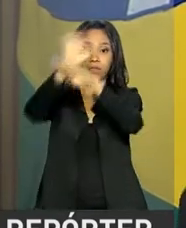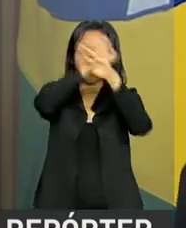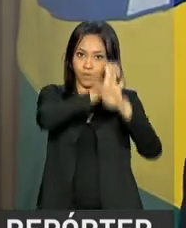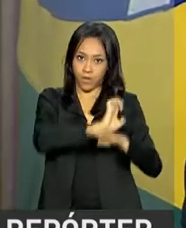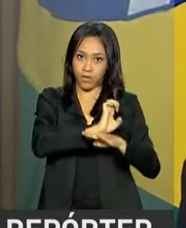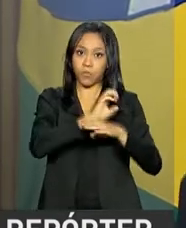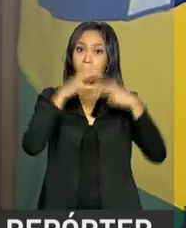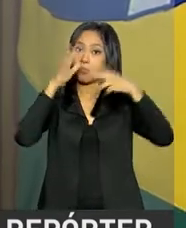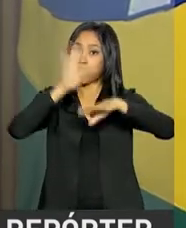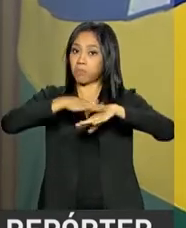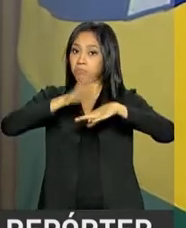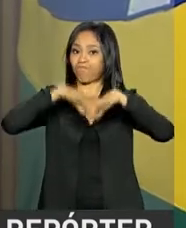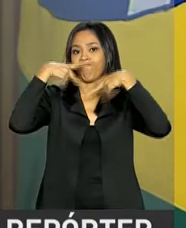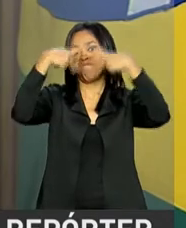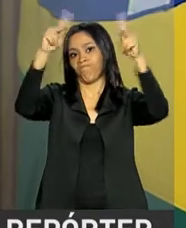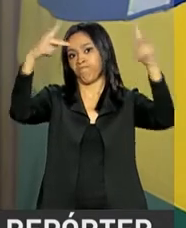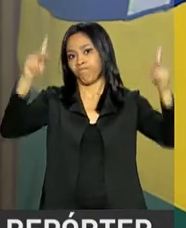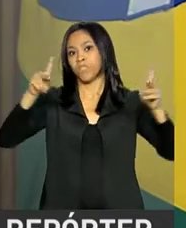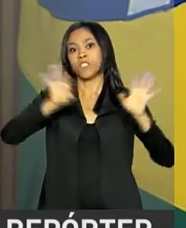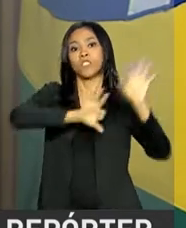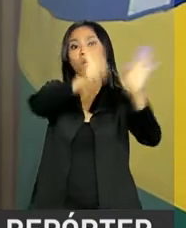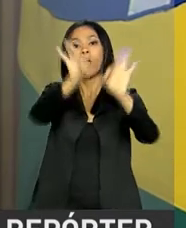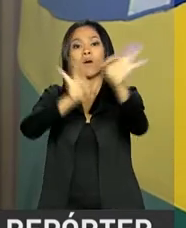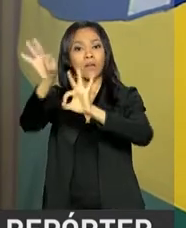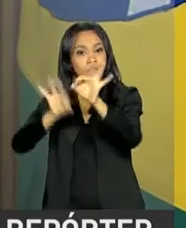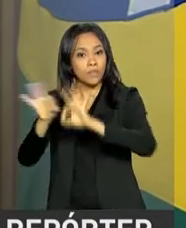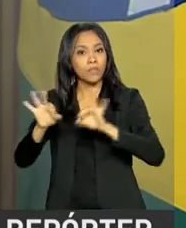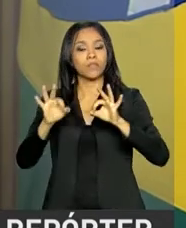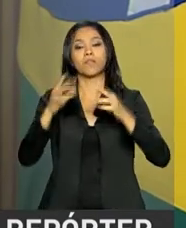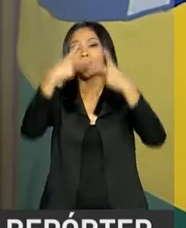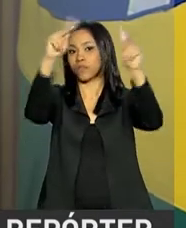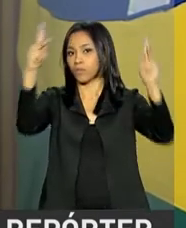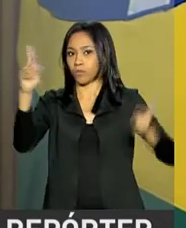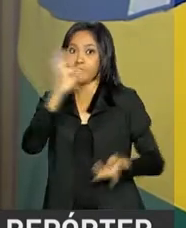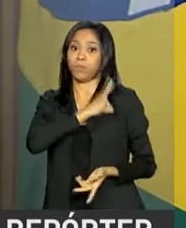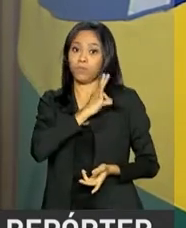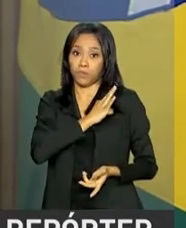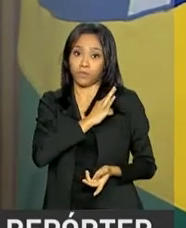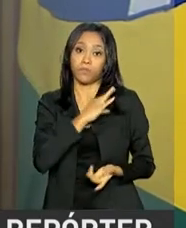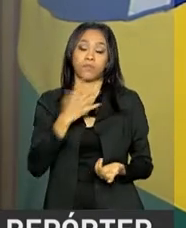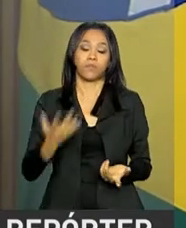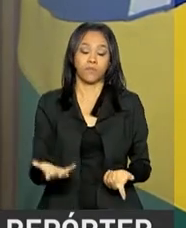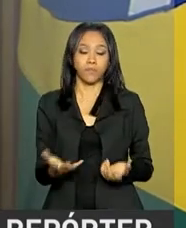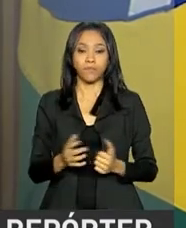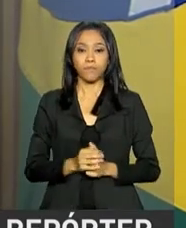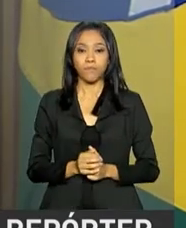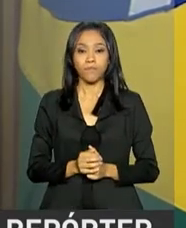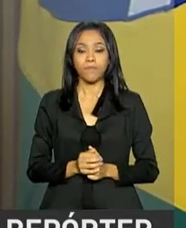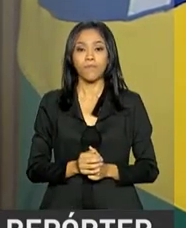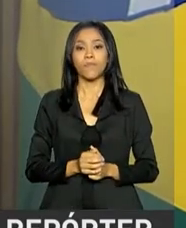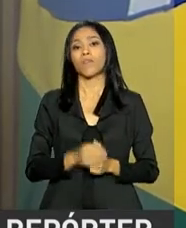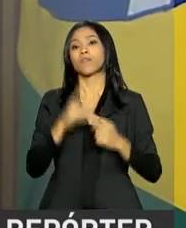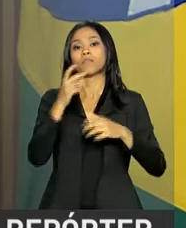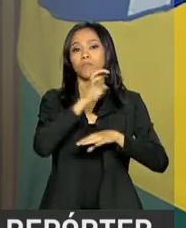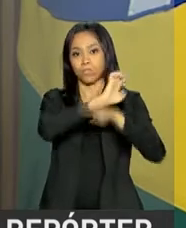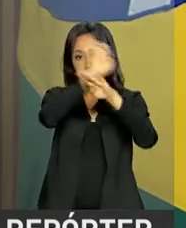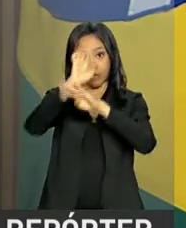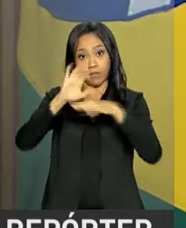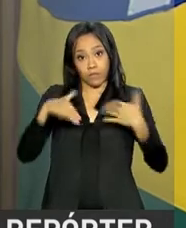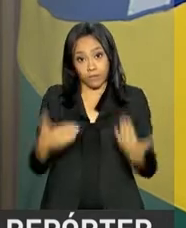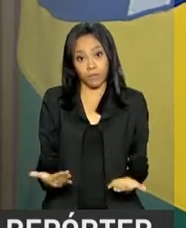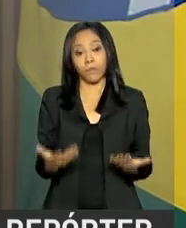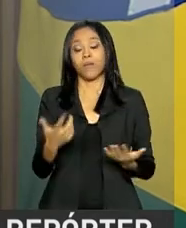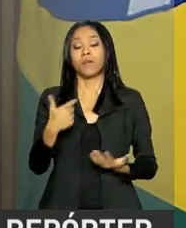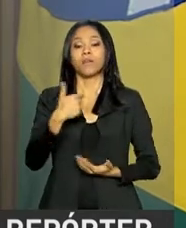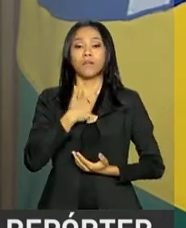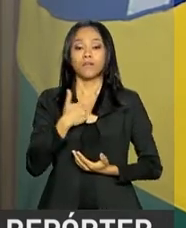reequipamento das polícias locais das polícias estaduais estão com